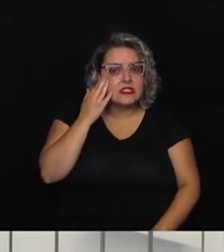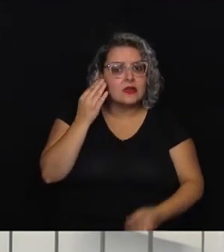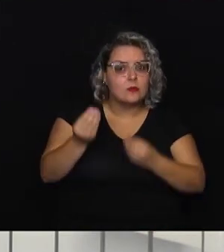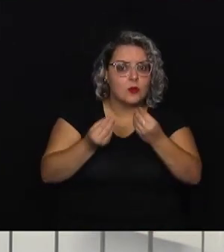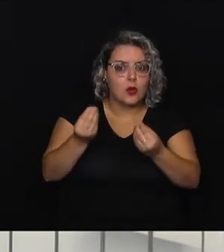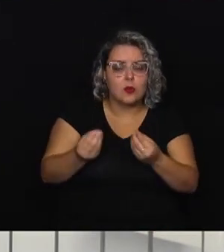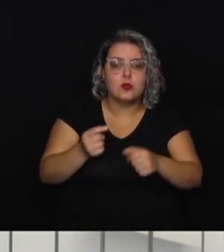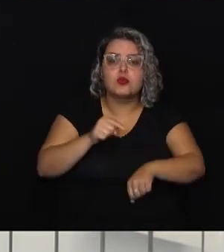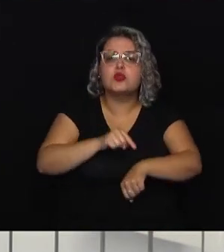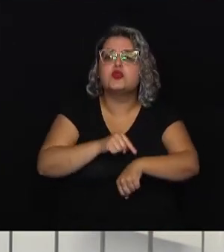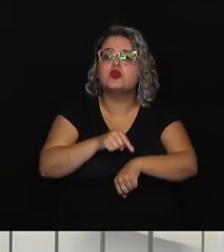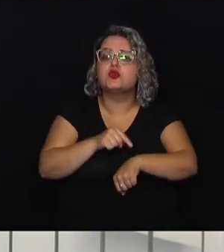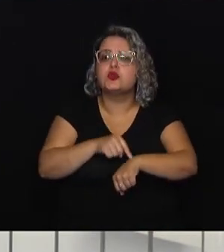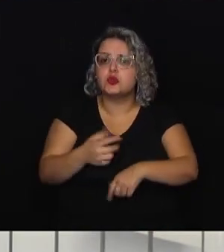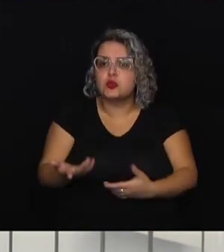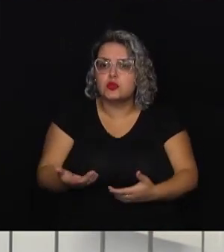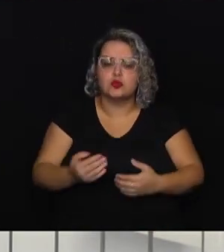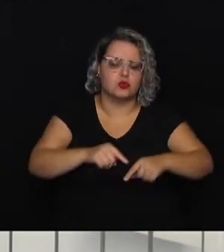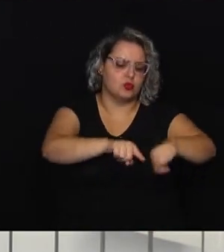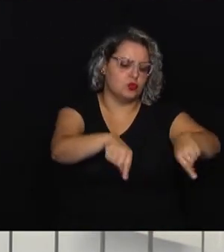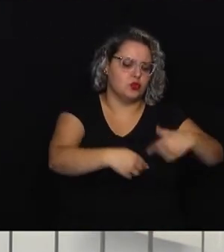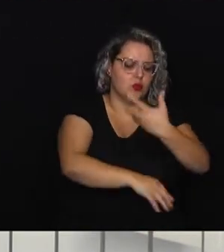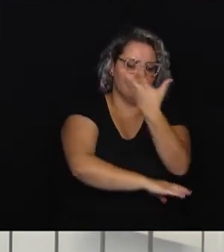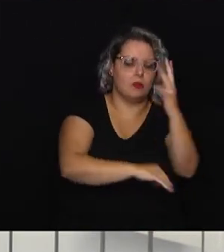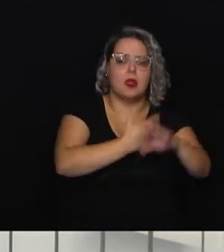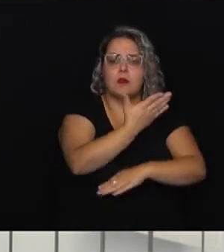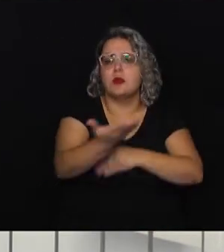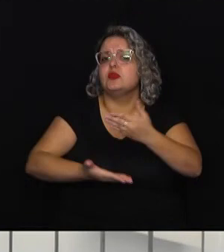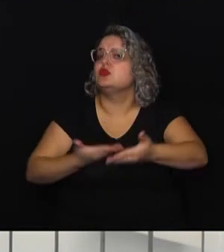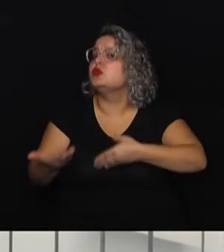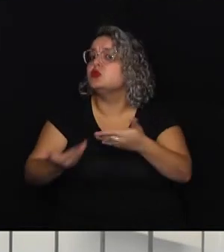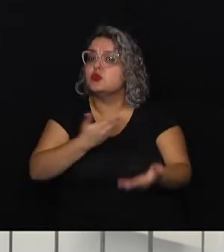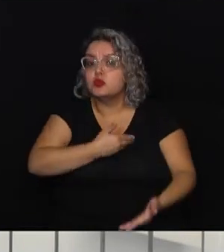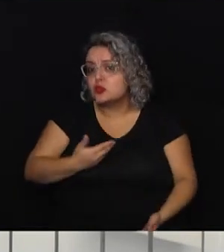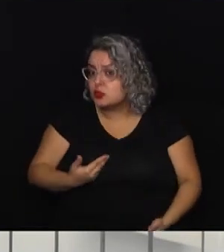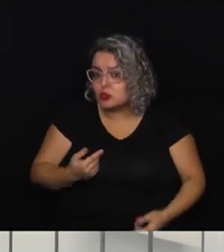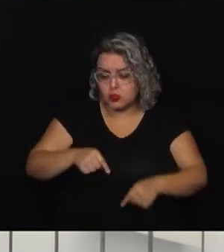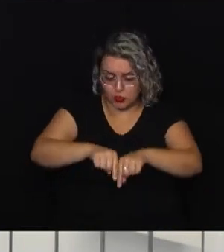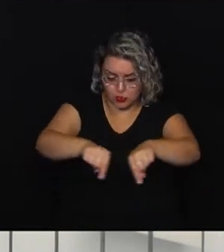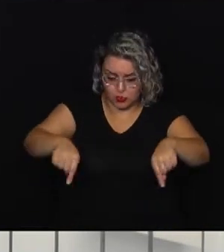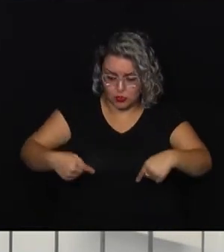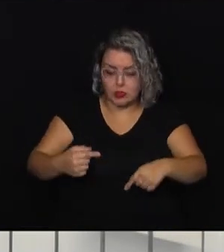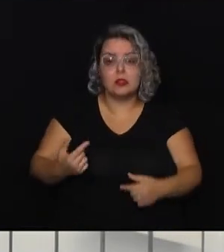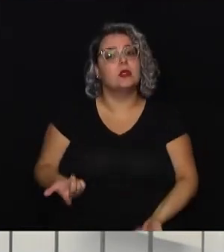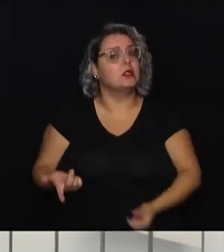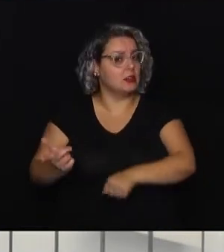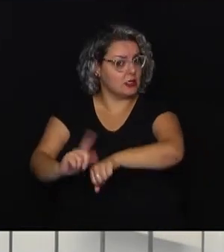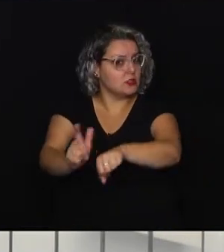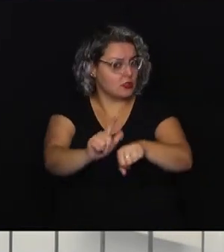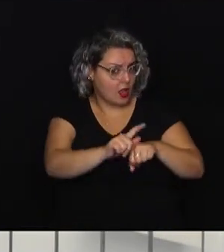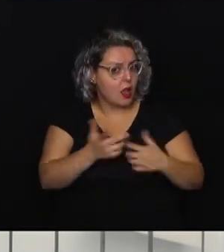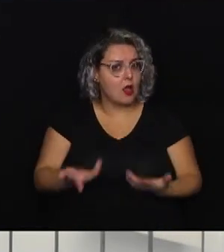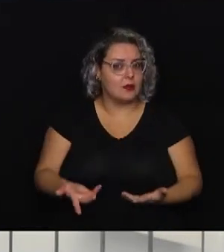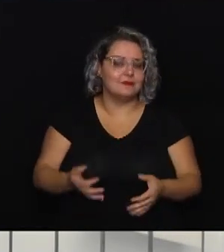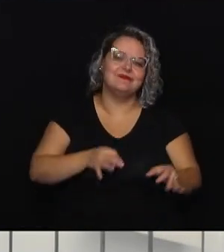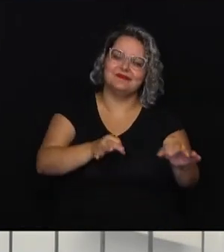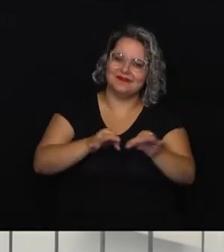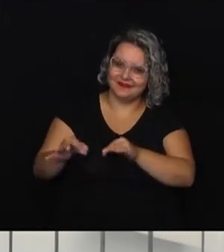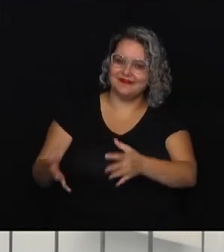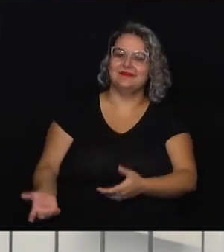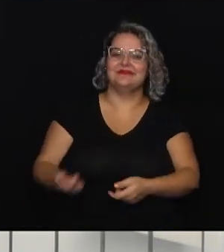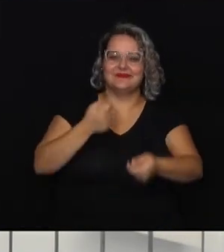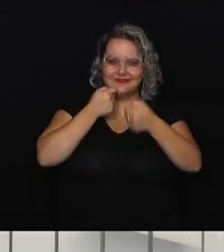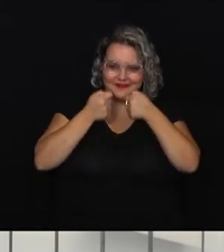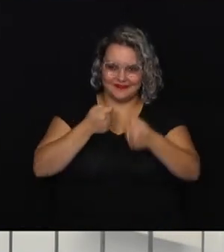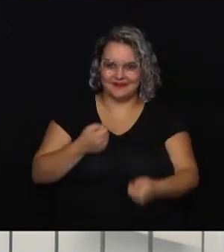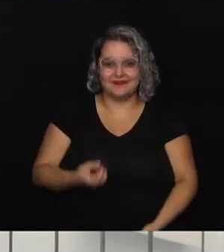os horários dos parques, dos serviços públicos, dos bosques, das lojas? Bom, nós preparamos uma reportagem